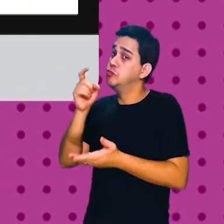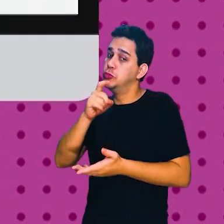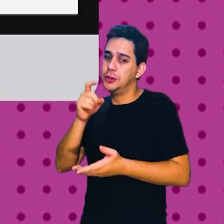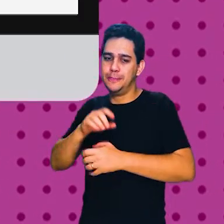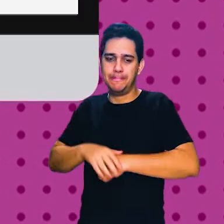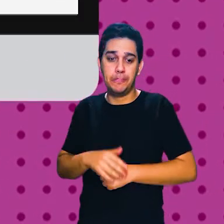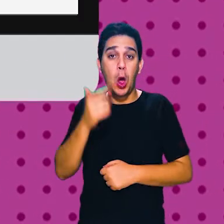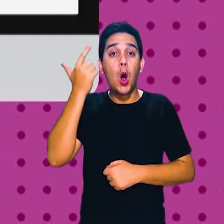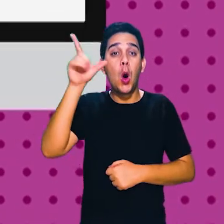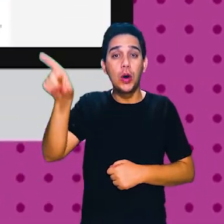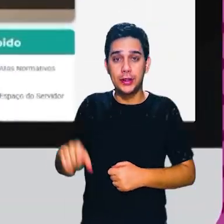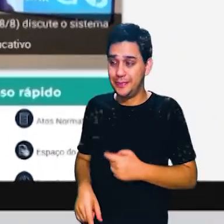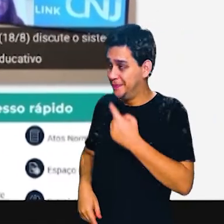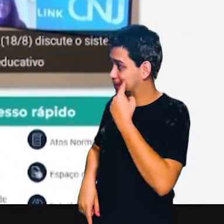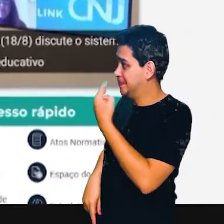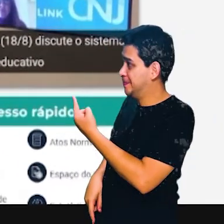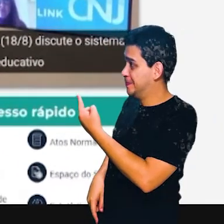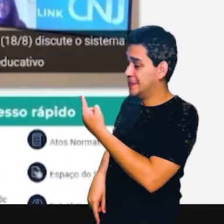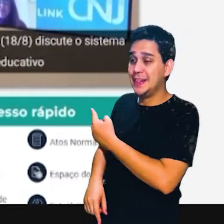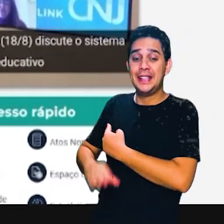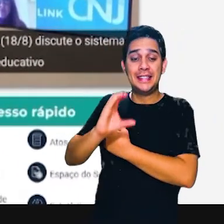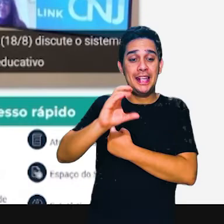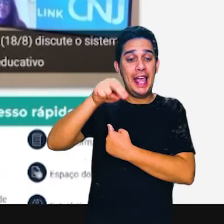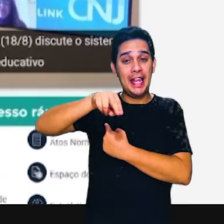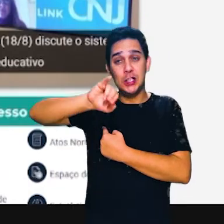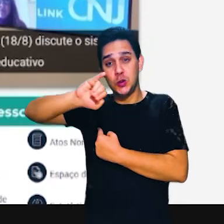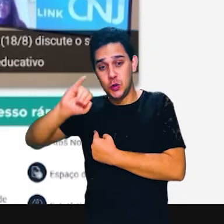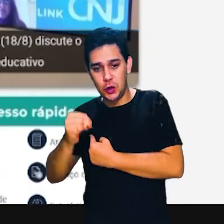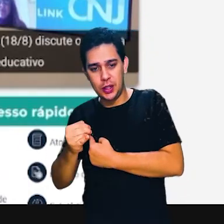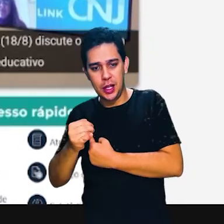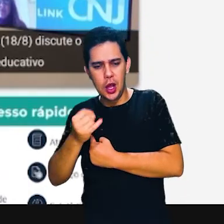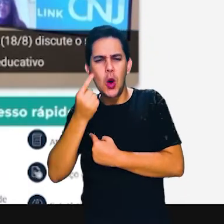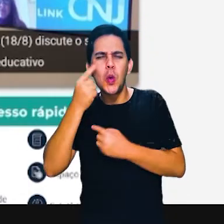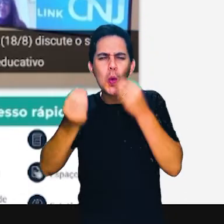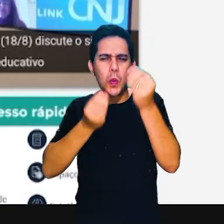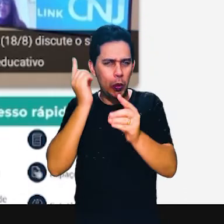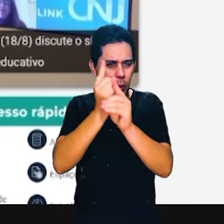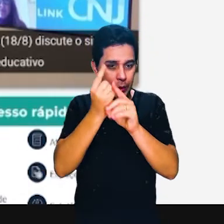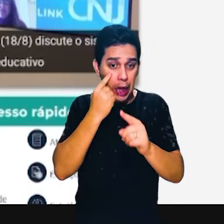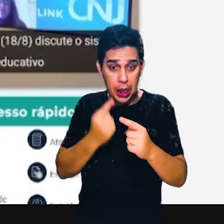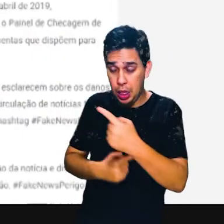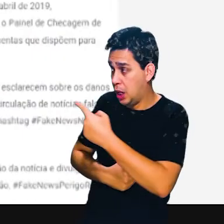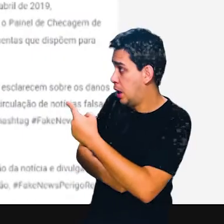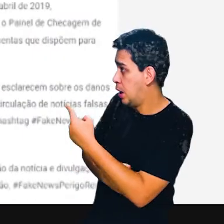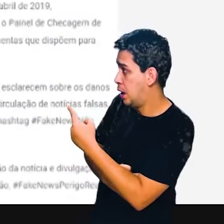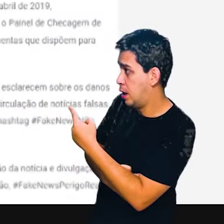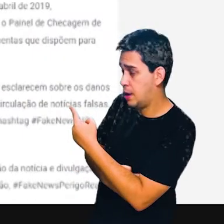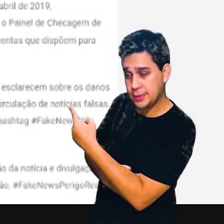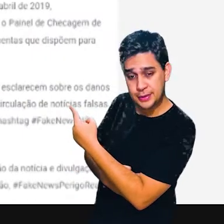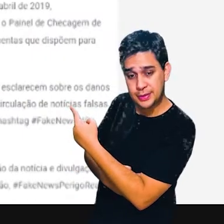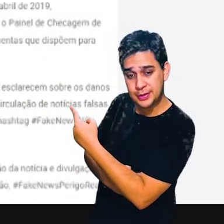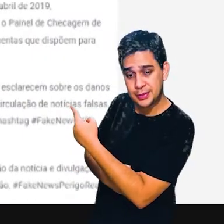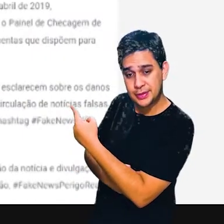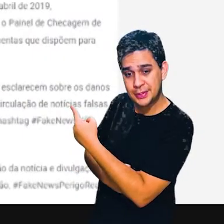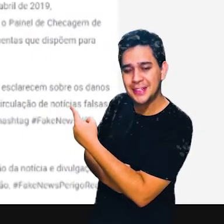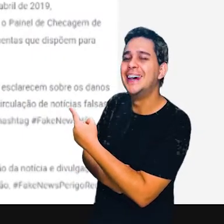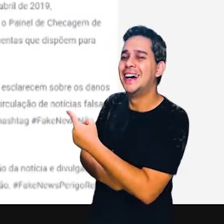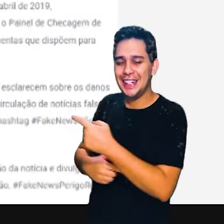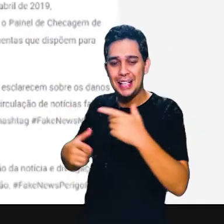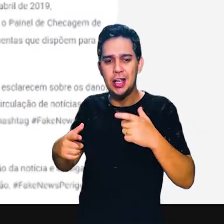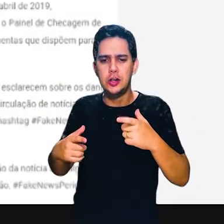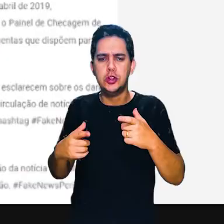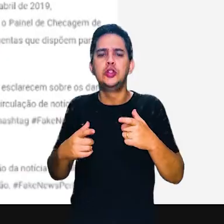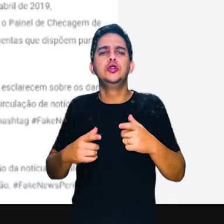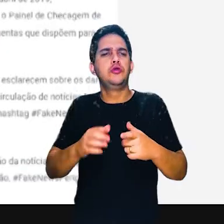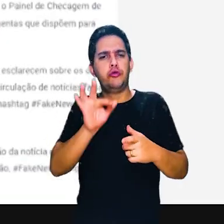no seu portal o serviço para checagem de fake news. No link Onde checar se é fake news, dentro do